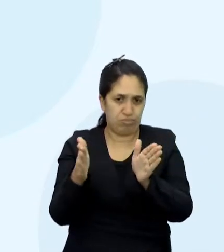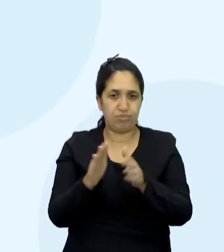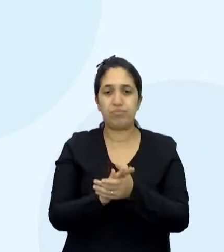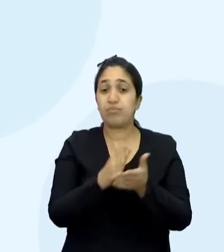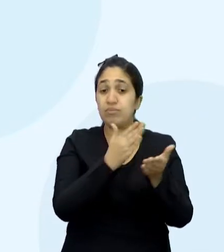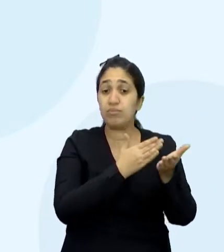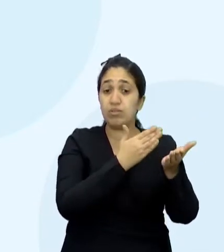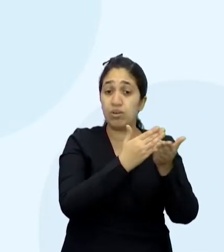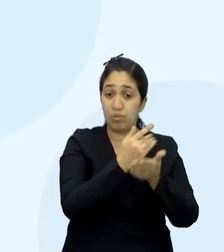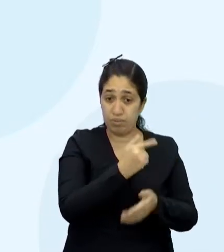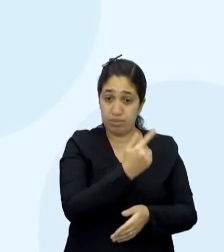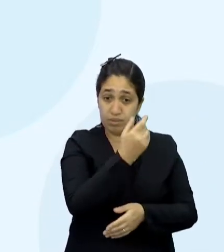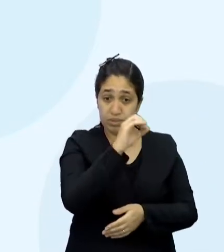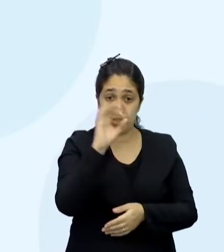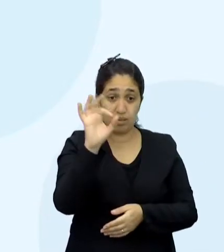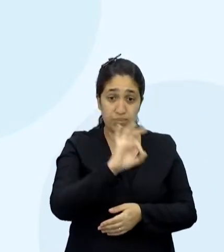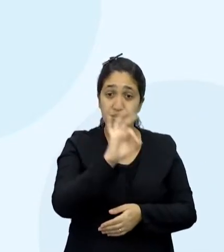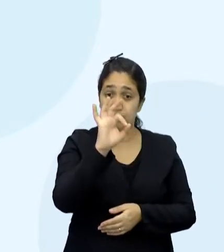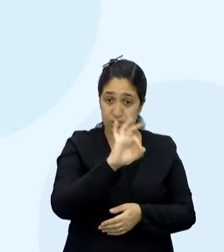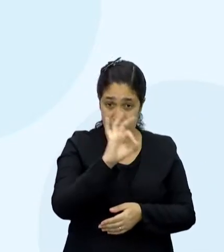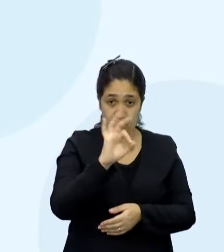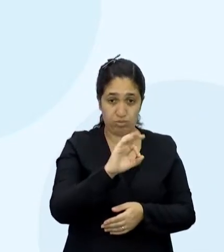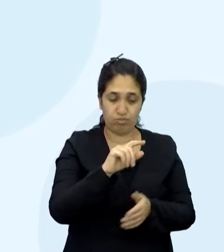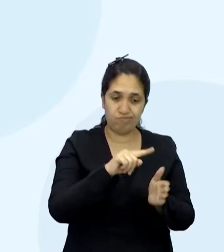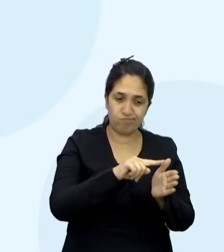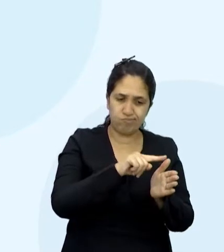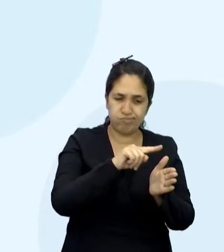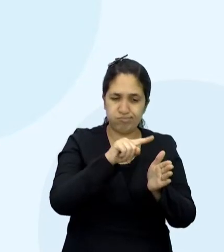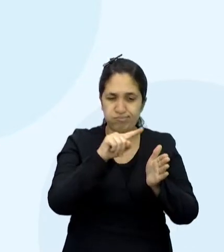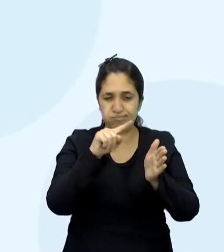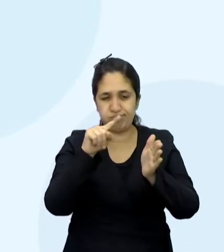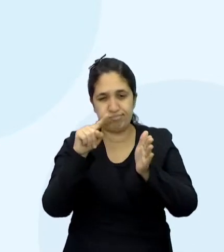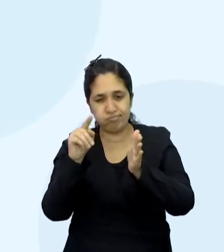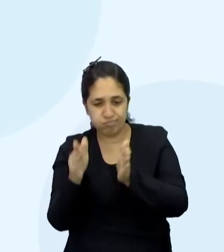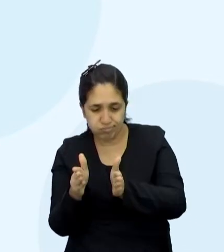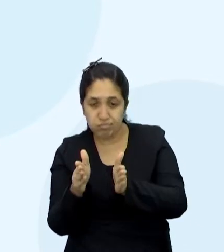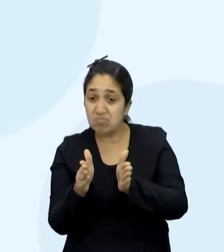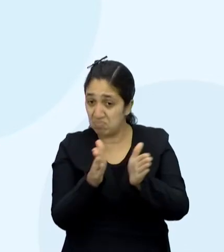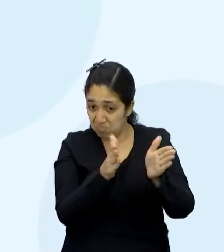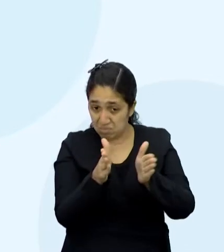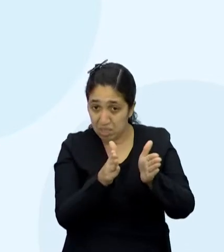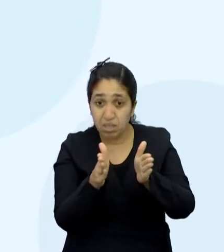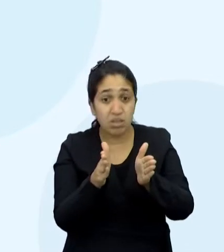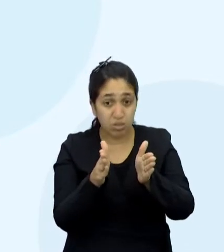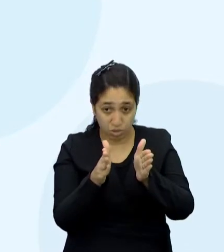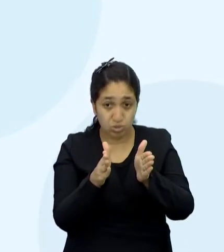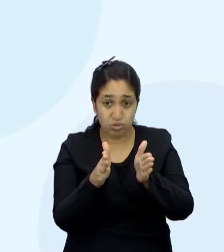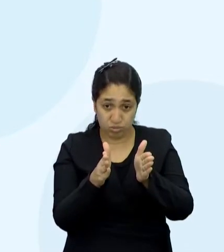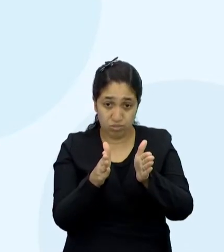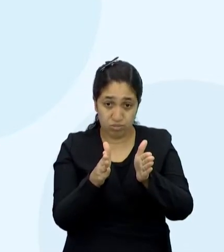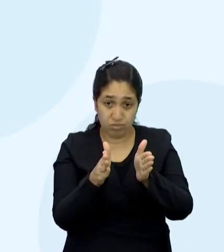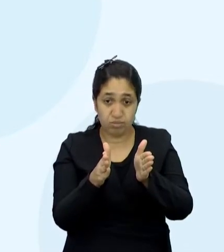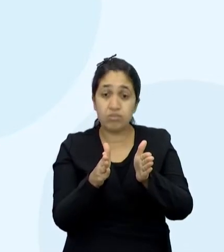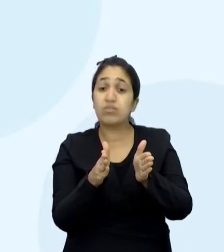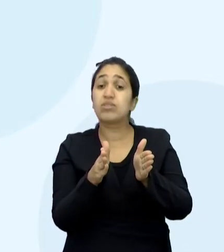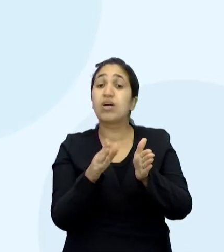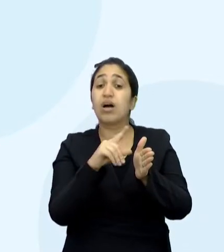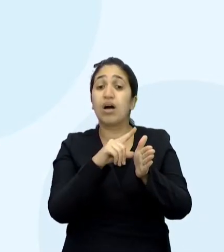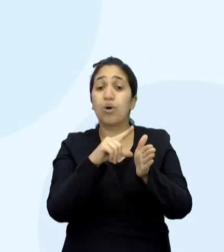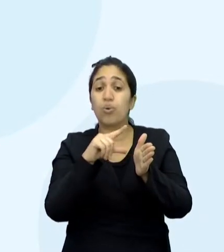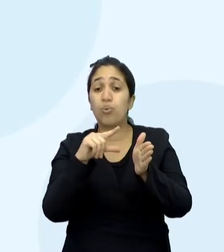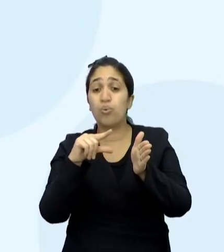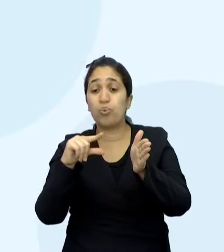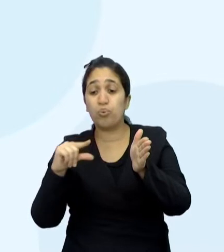inicialmente, essa amostra estava com 100%. Passou um tempo aí, de acordo com determinado numa tabela, essa massa